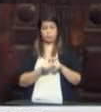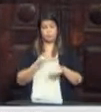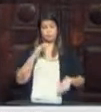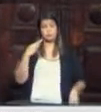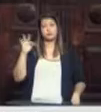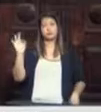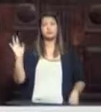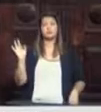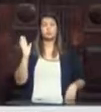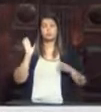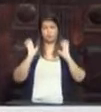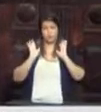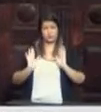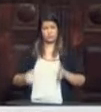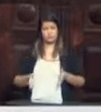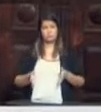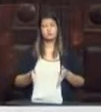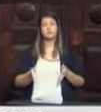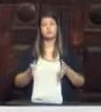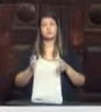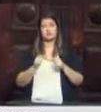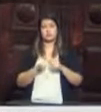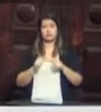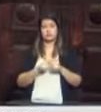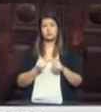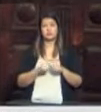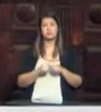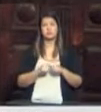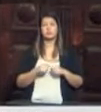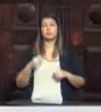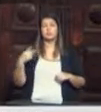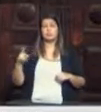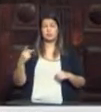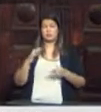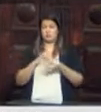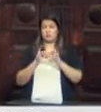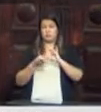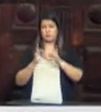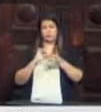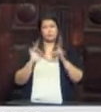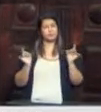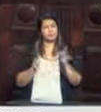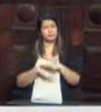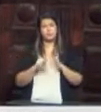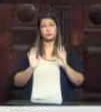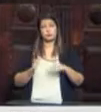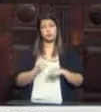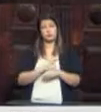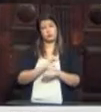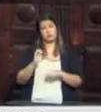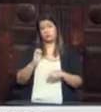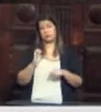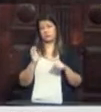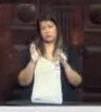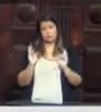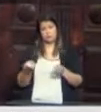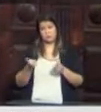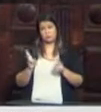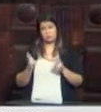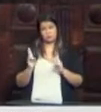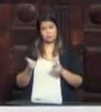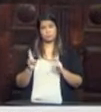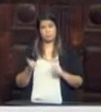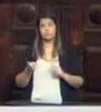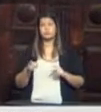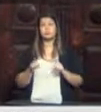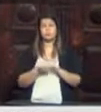União, já foi finalizada a autoridade pública olímpica e agora o Estado do Rio segue o mesmo padrão, inclusive